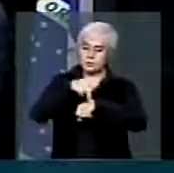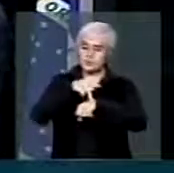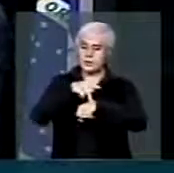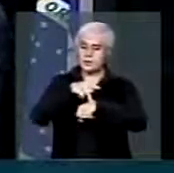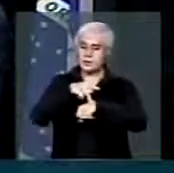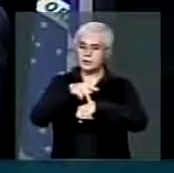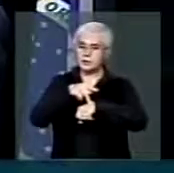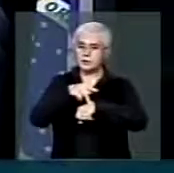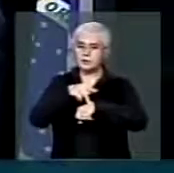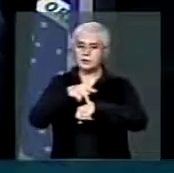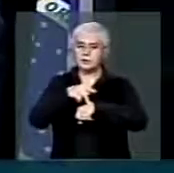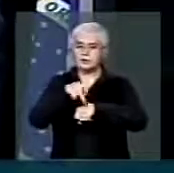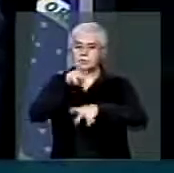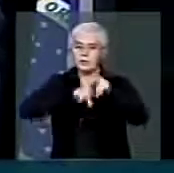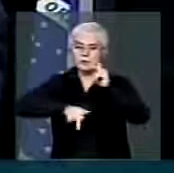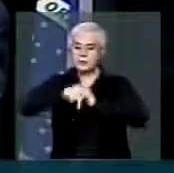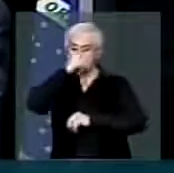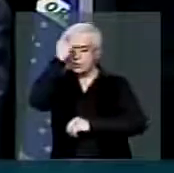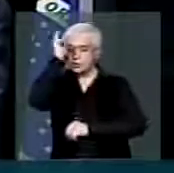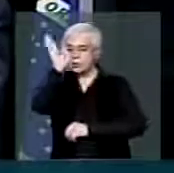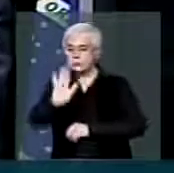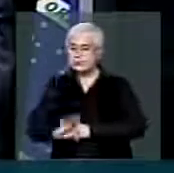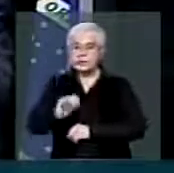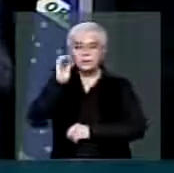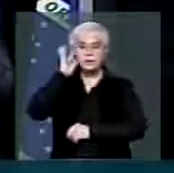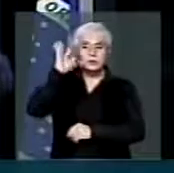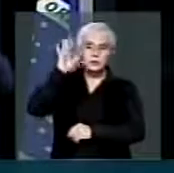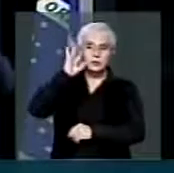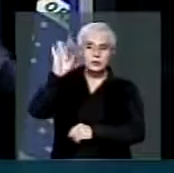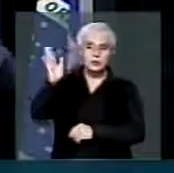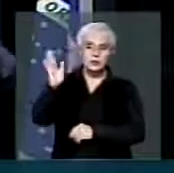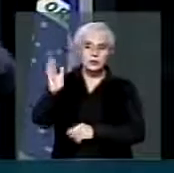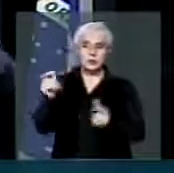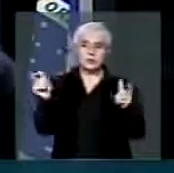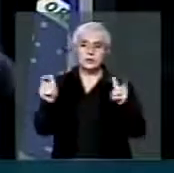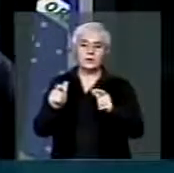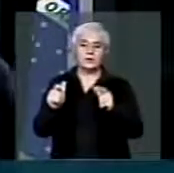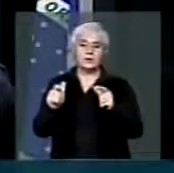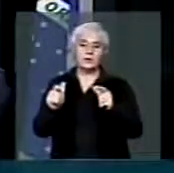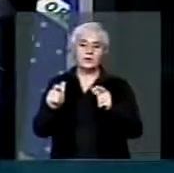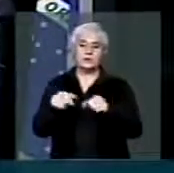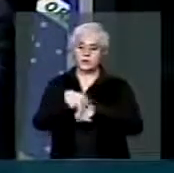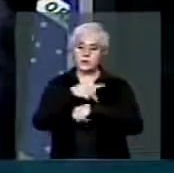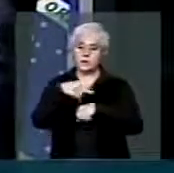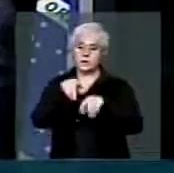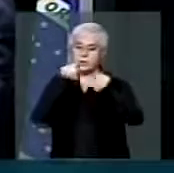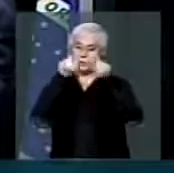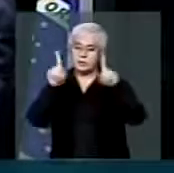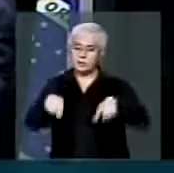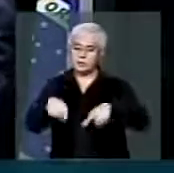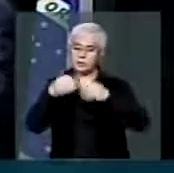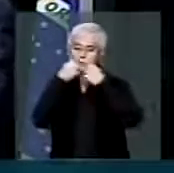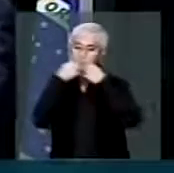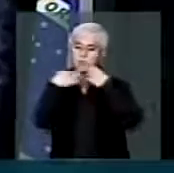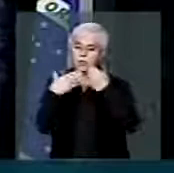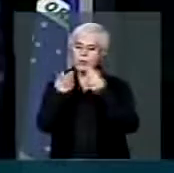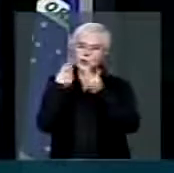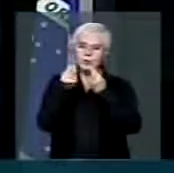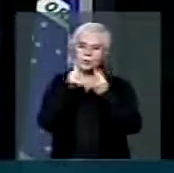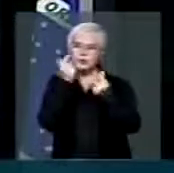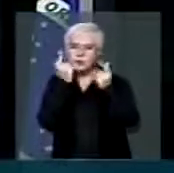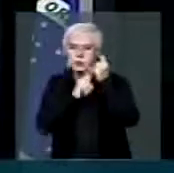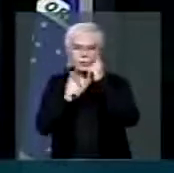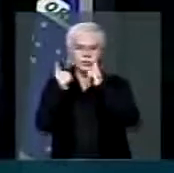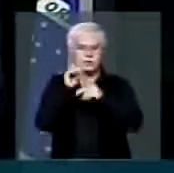sonham. Num país onde os serviços públicos de qualidade pudessem